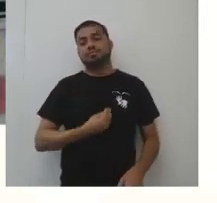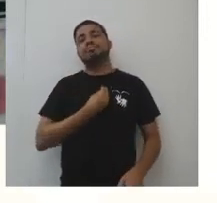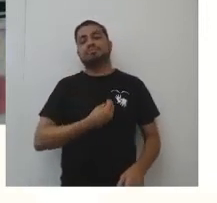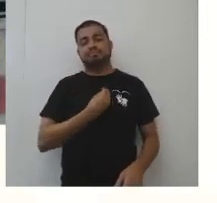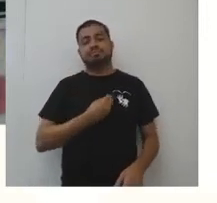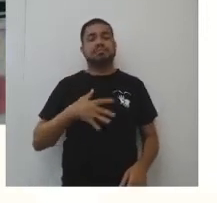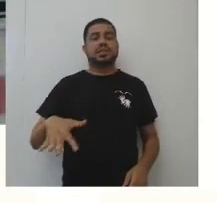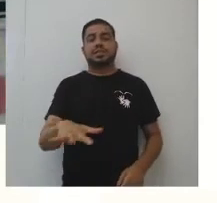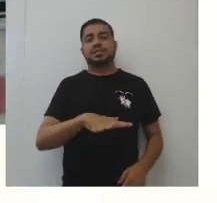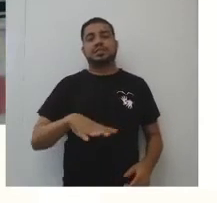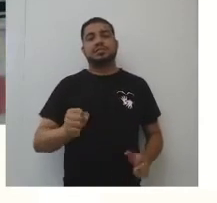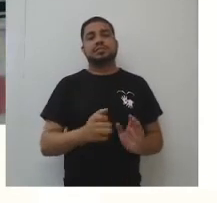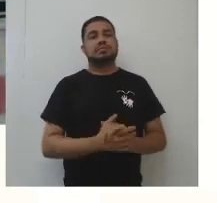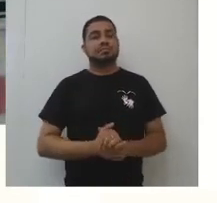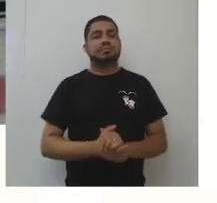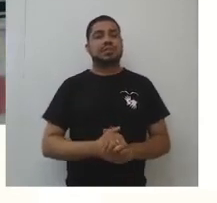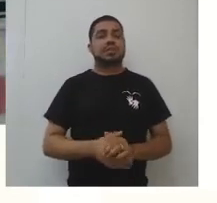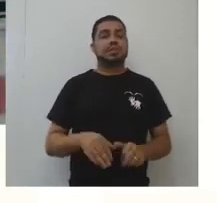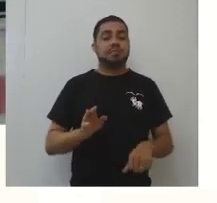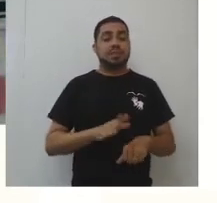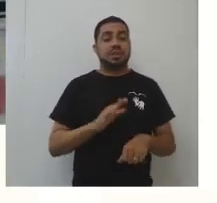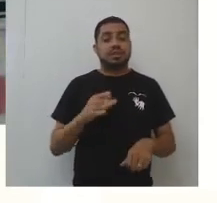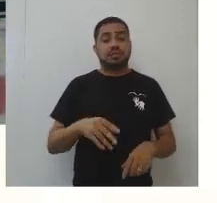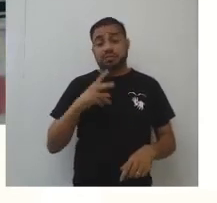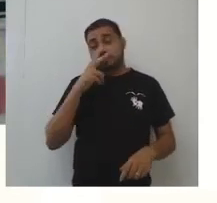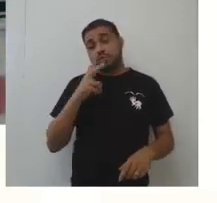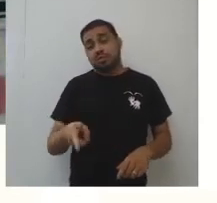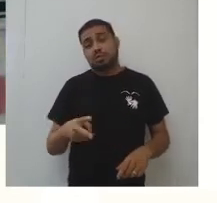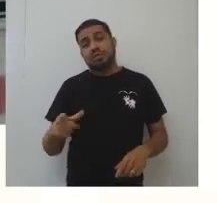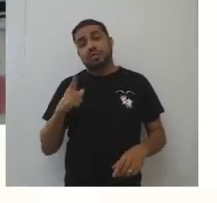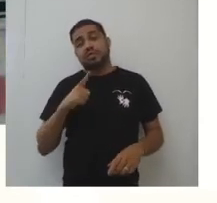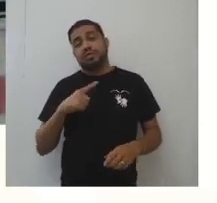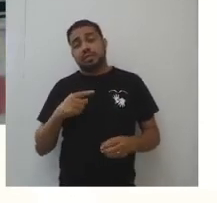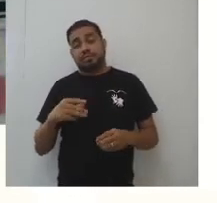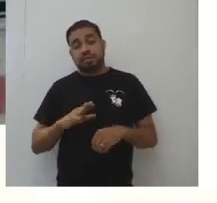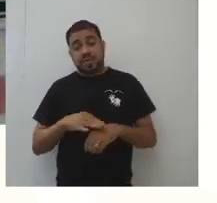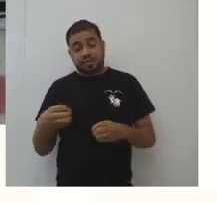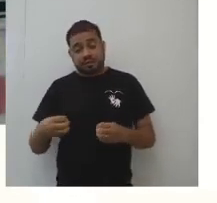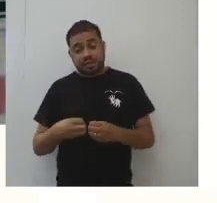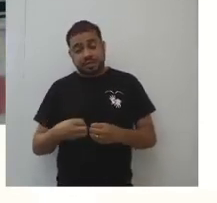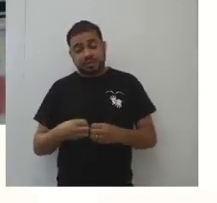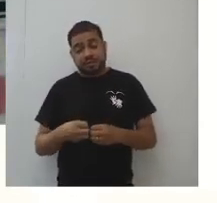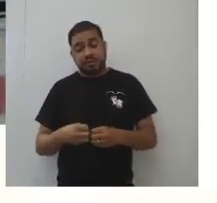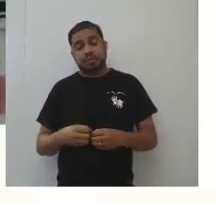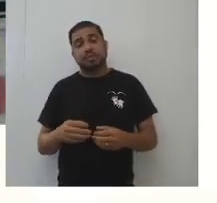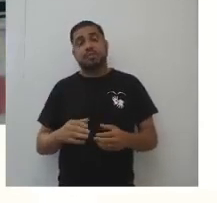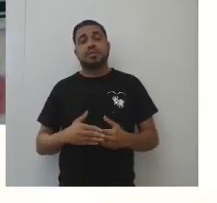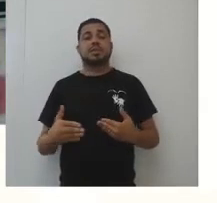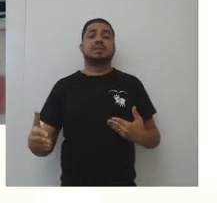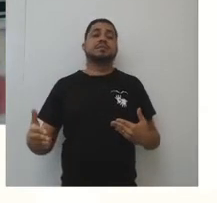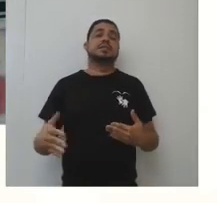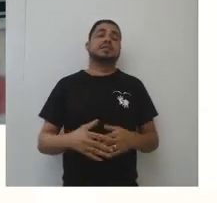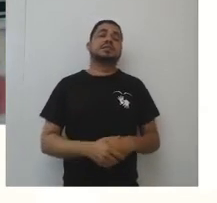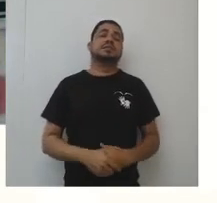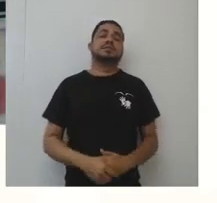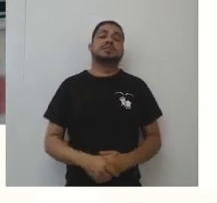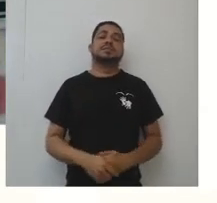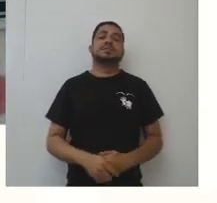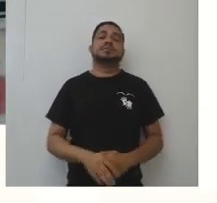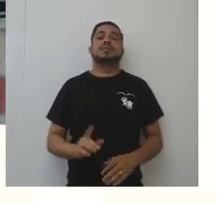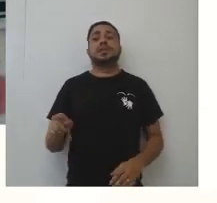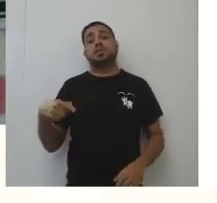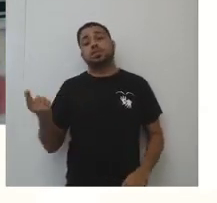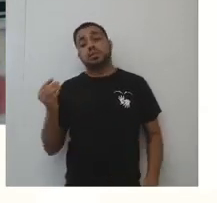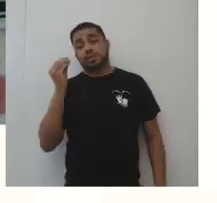determinada região. E ele é mais intenso quando estiver mais junto e menos intenso, mais afastado. A